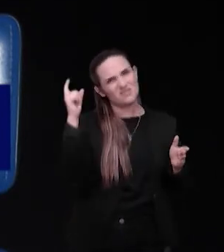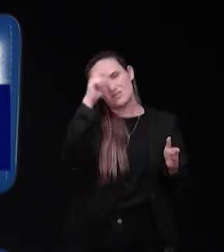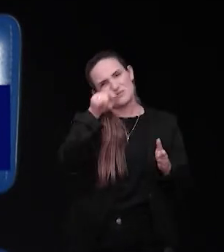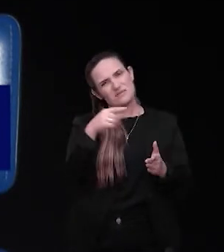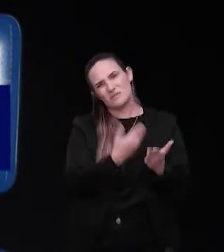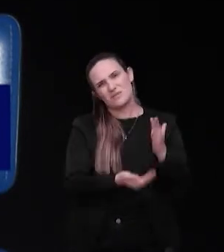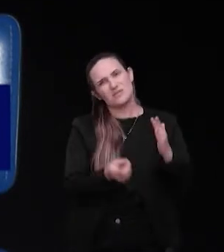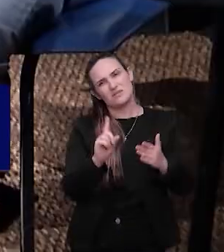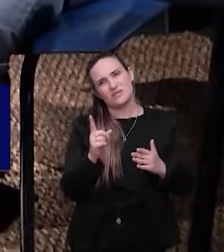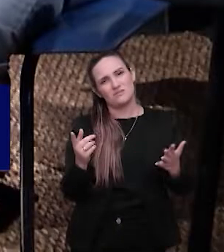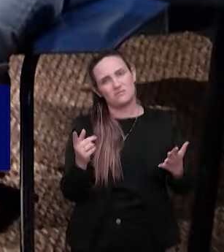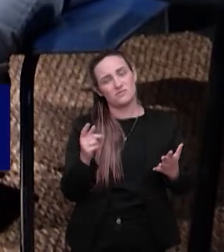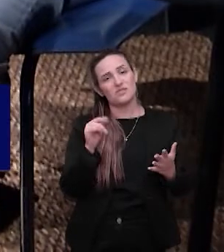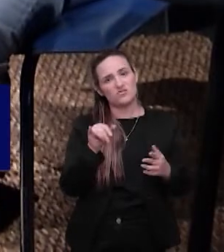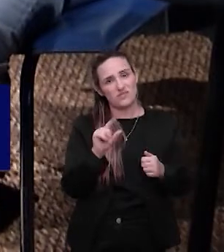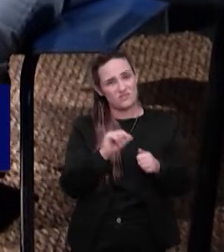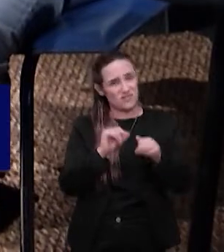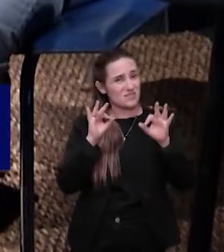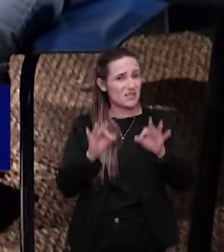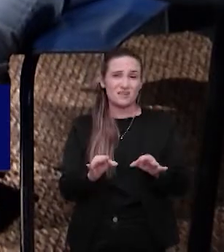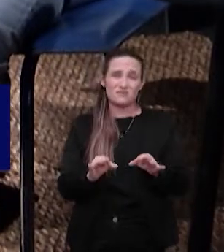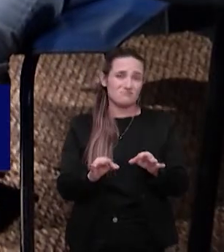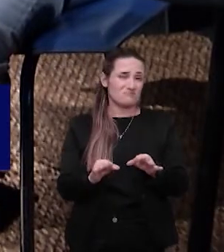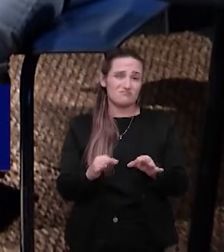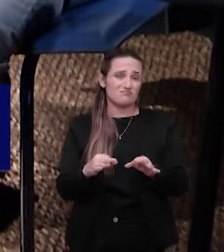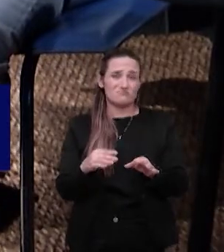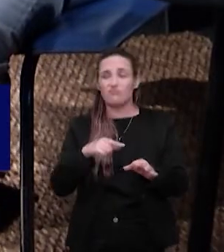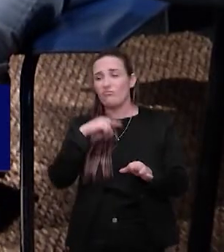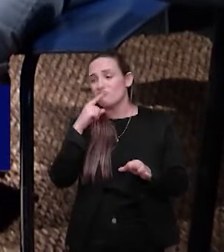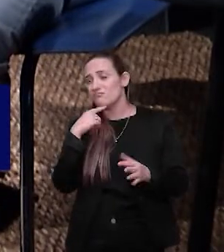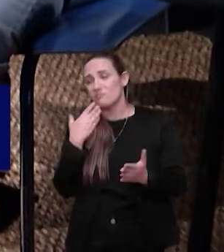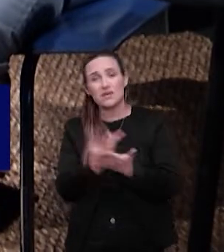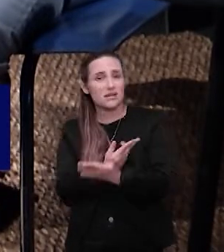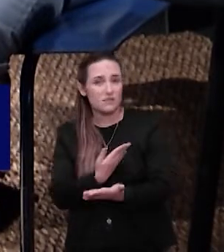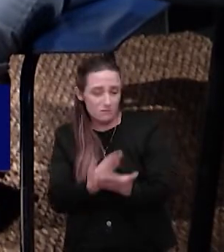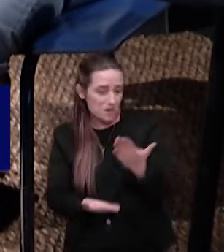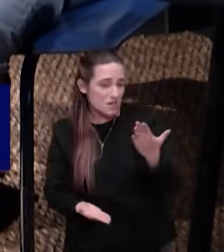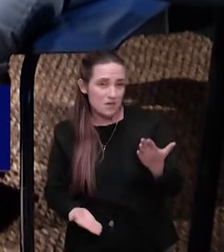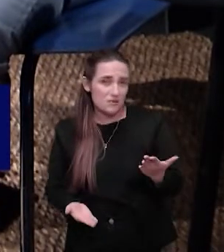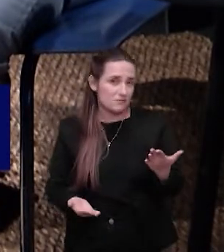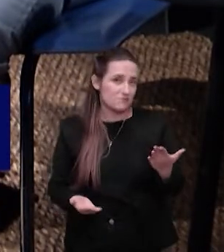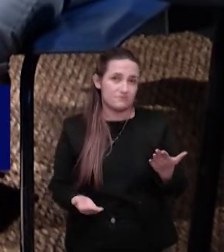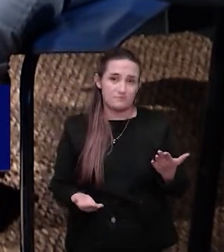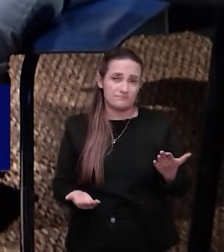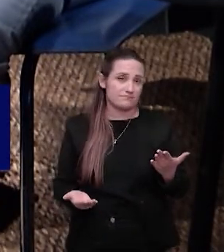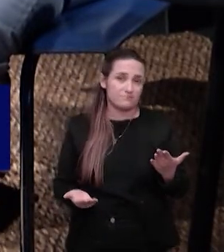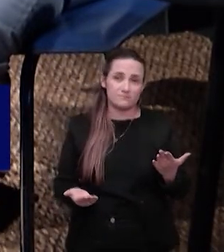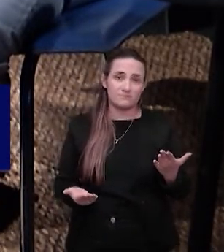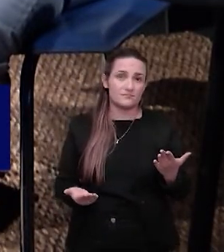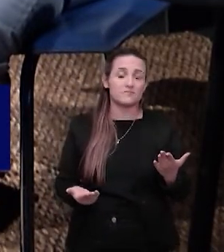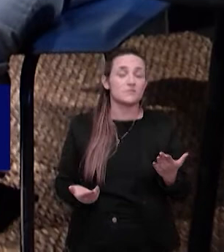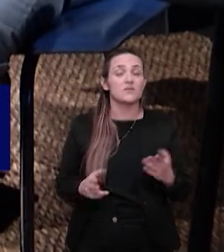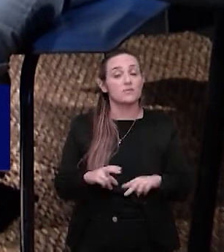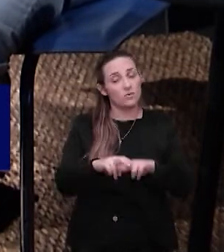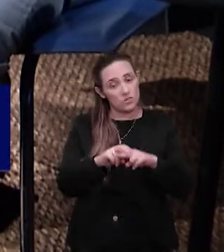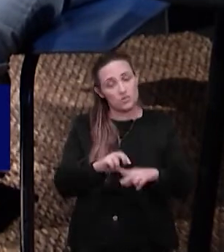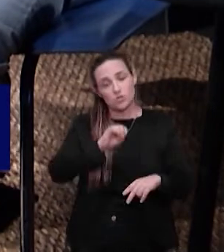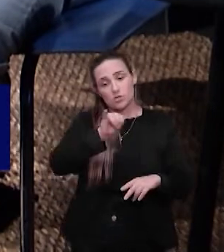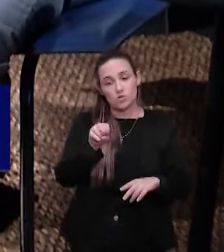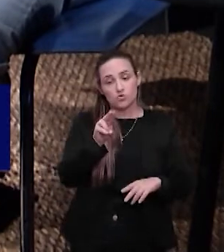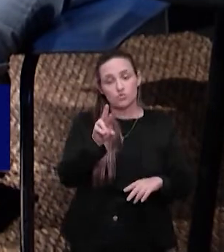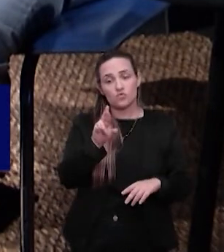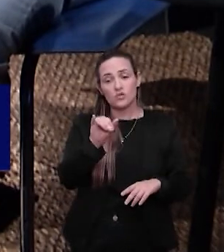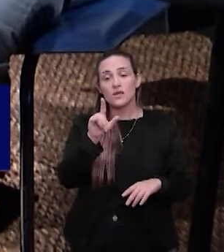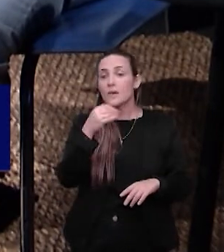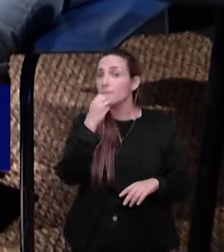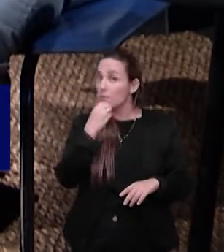você perder. Porque você faz o certo, é difícil dar errado. Então, assim, eu gosto muito do júri, é um lugar que eu acredito que é uma